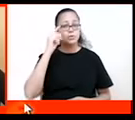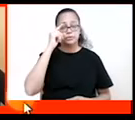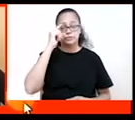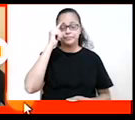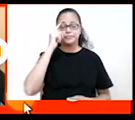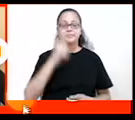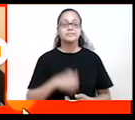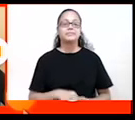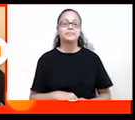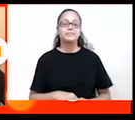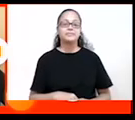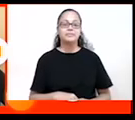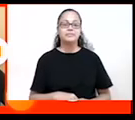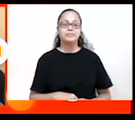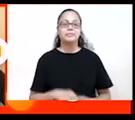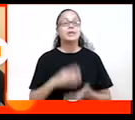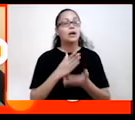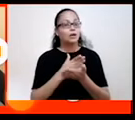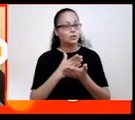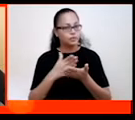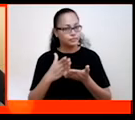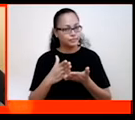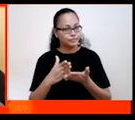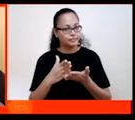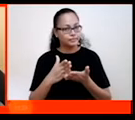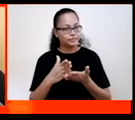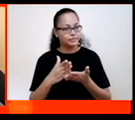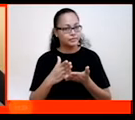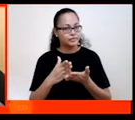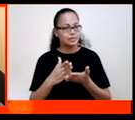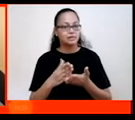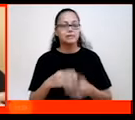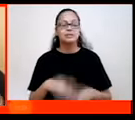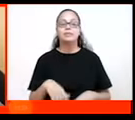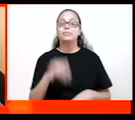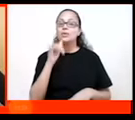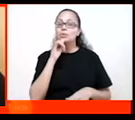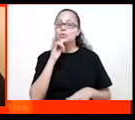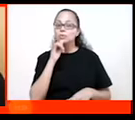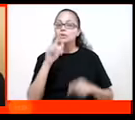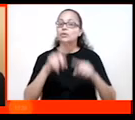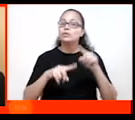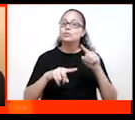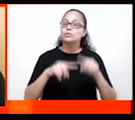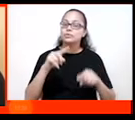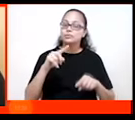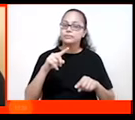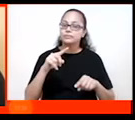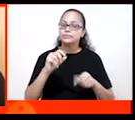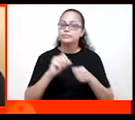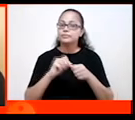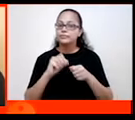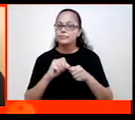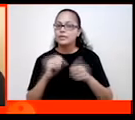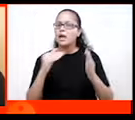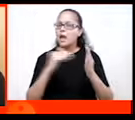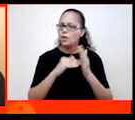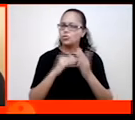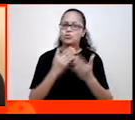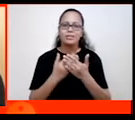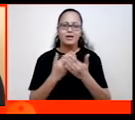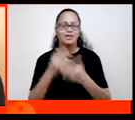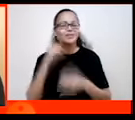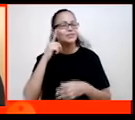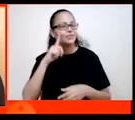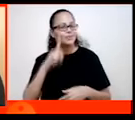Continuando. Pessoal, nós vamos iniciar agora o estudo dos modelos de produção. Como é a nossa última aula, a gente não